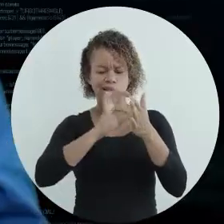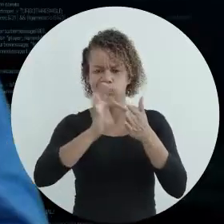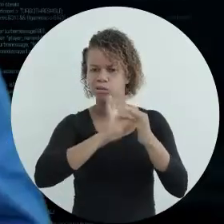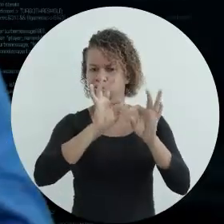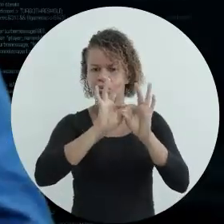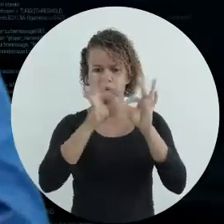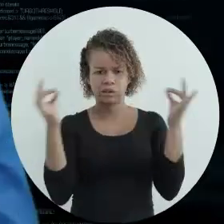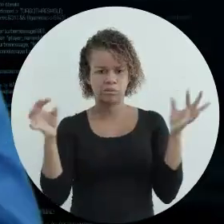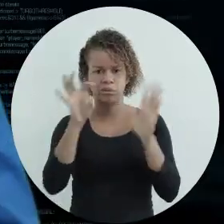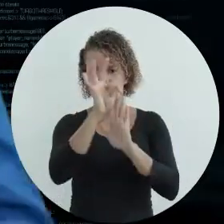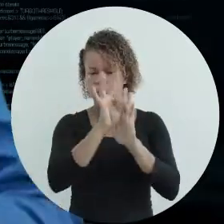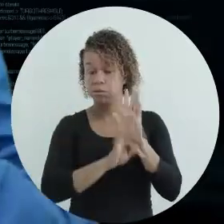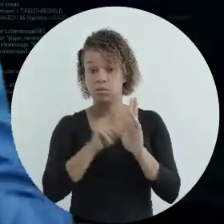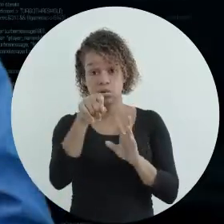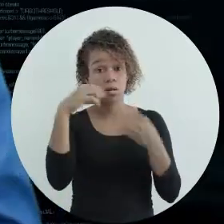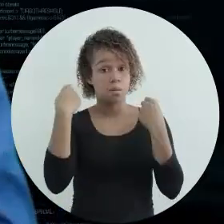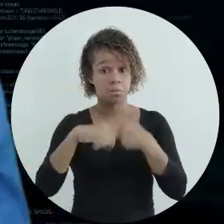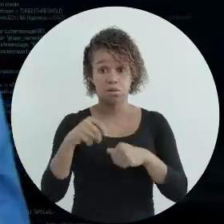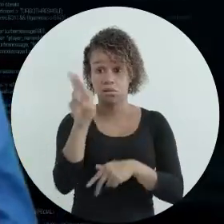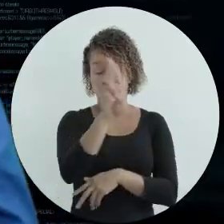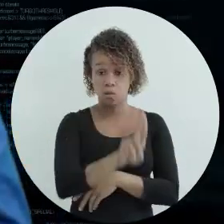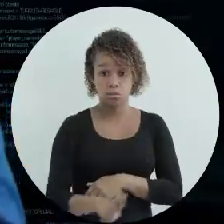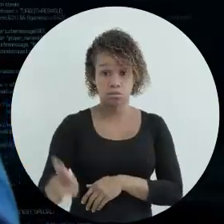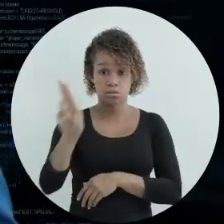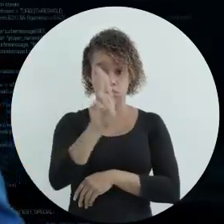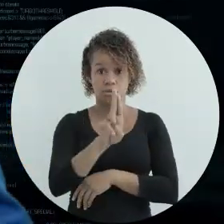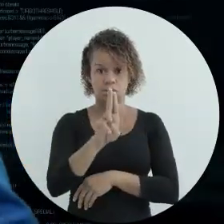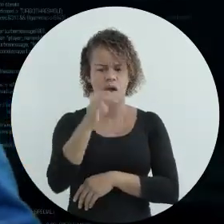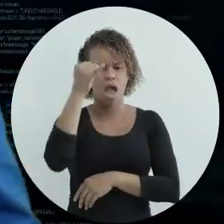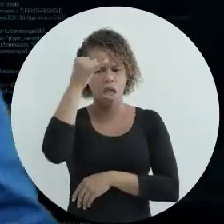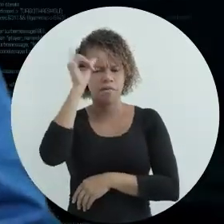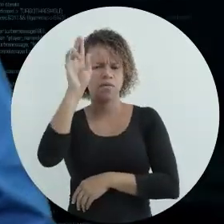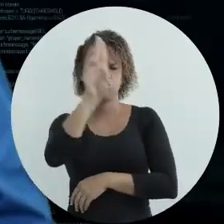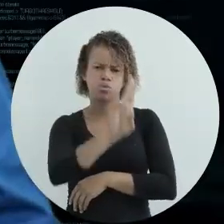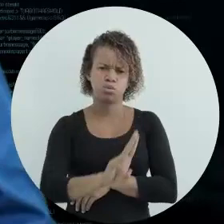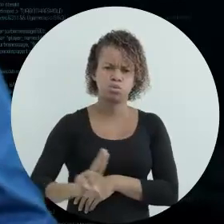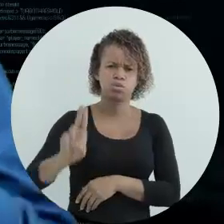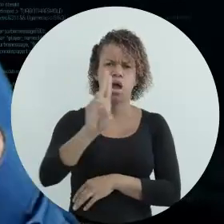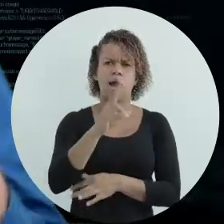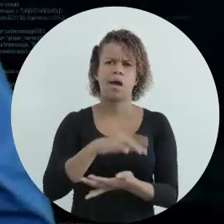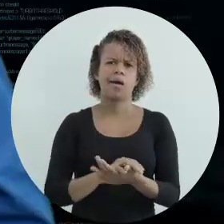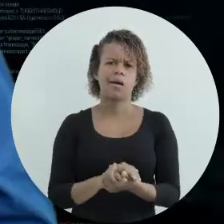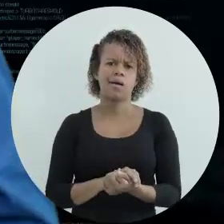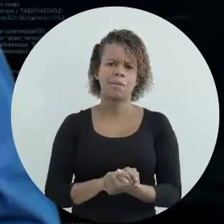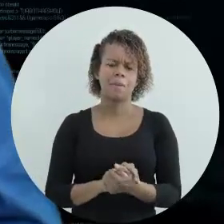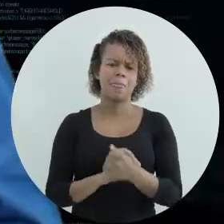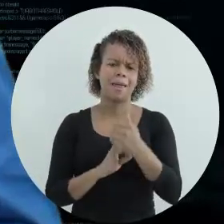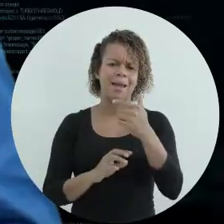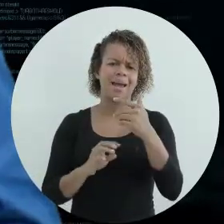precisa usar, evite usar editores de texto